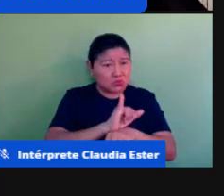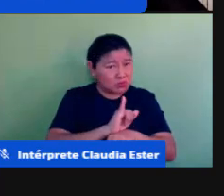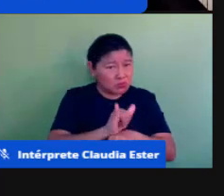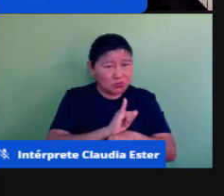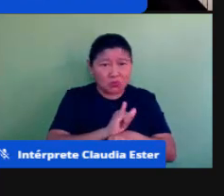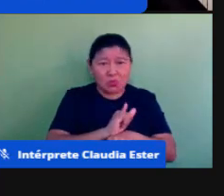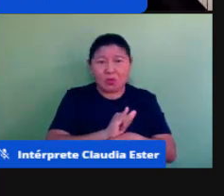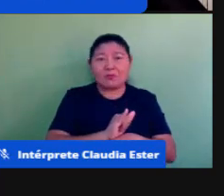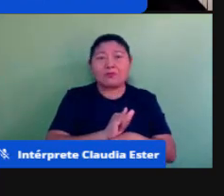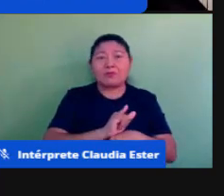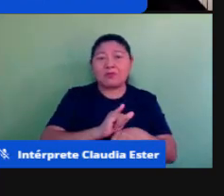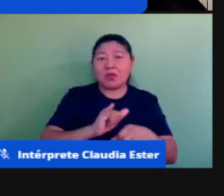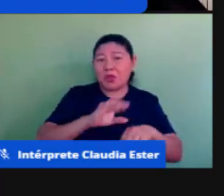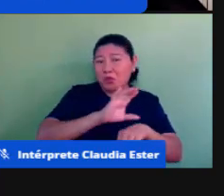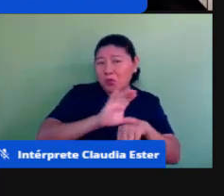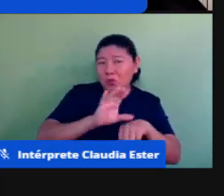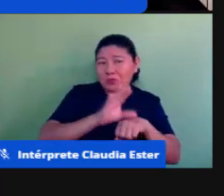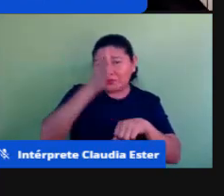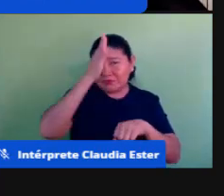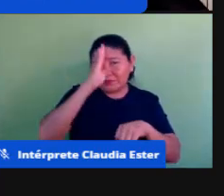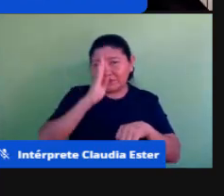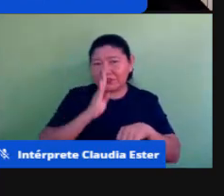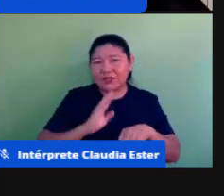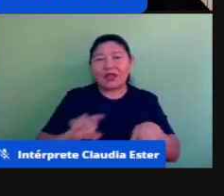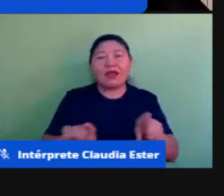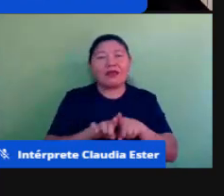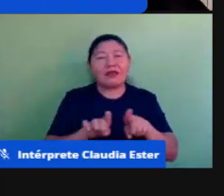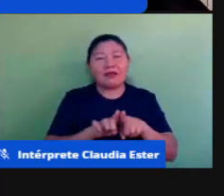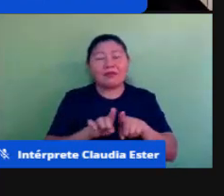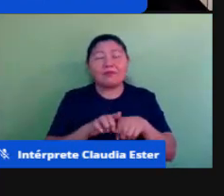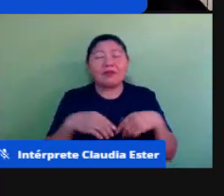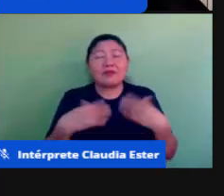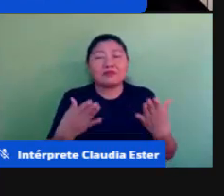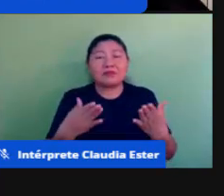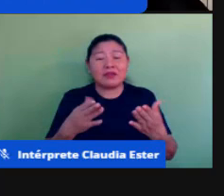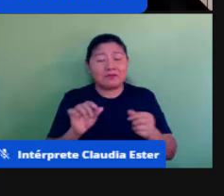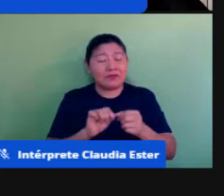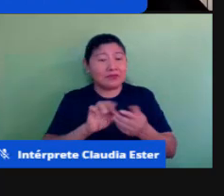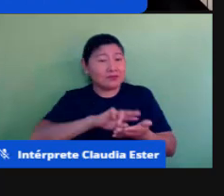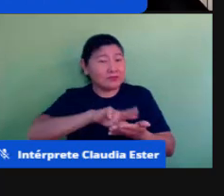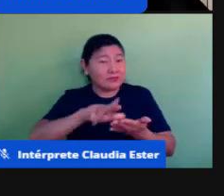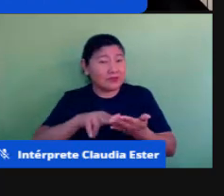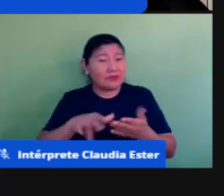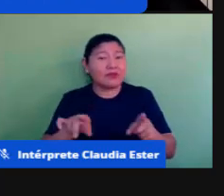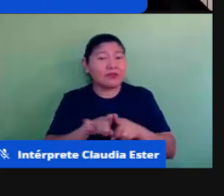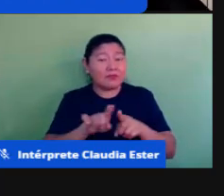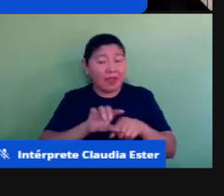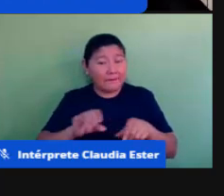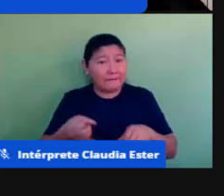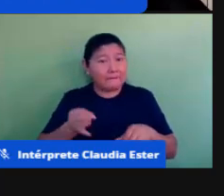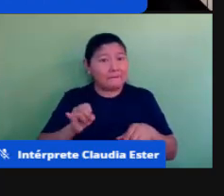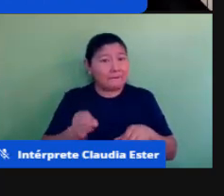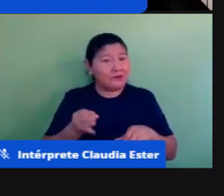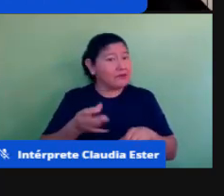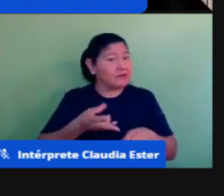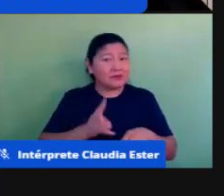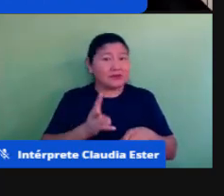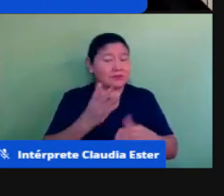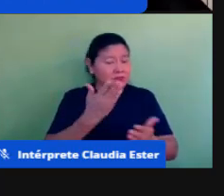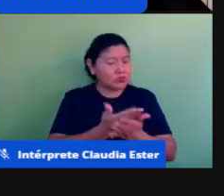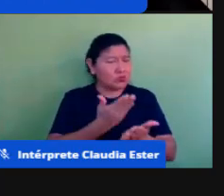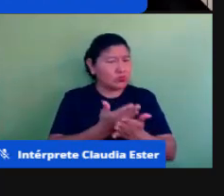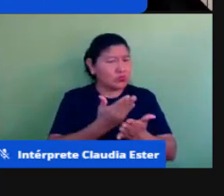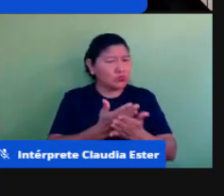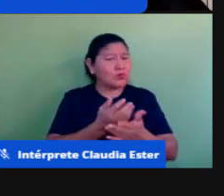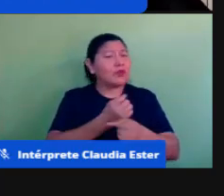mexer em várias ferramentas, né? Também cursos aí da rede também que ela andou participando.